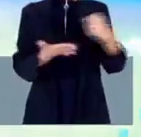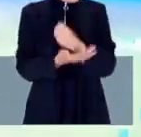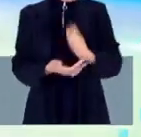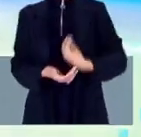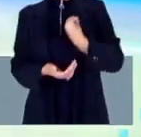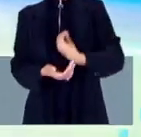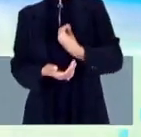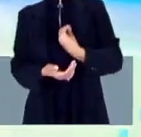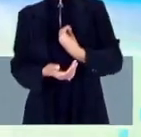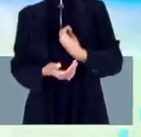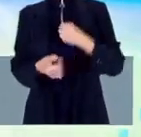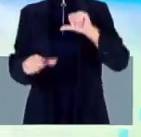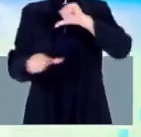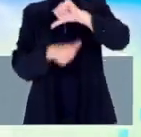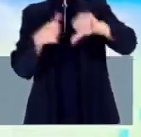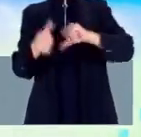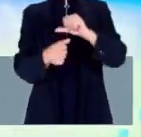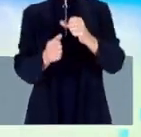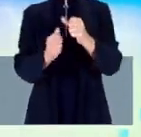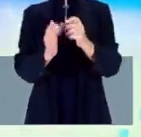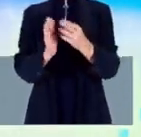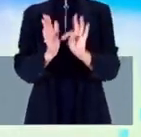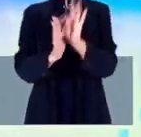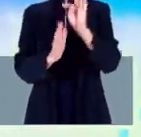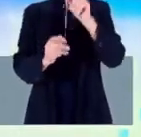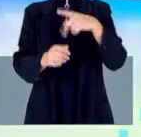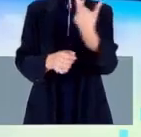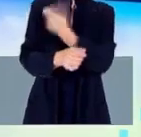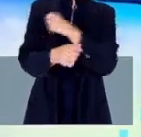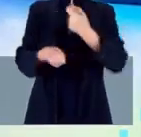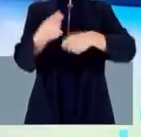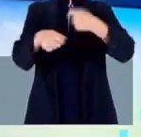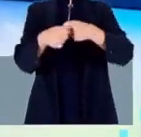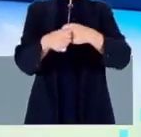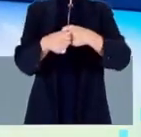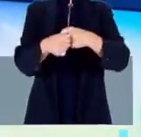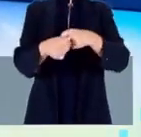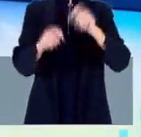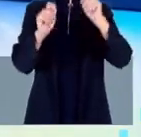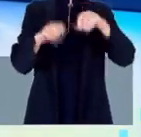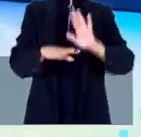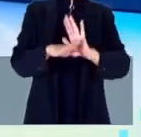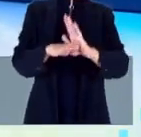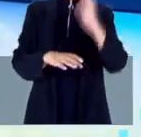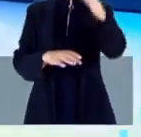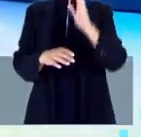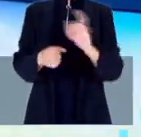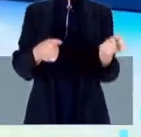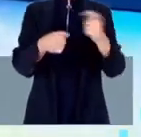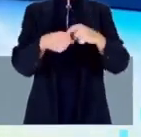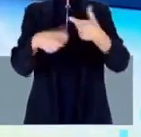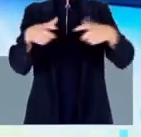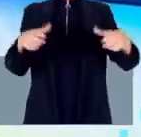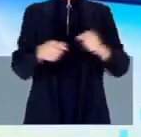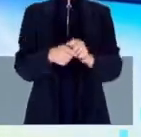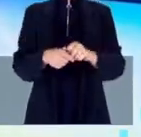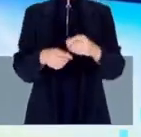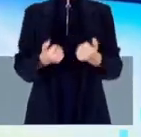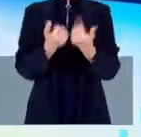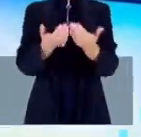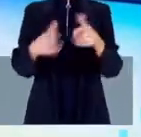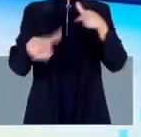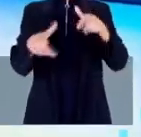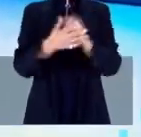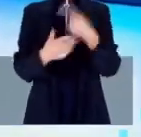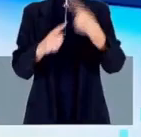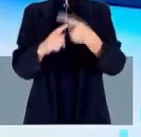a reforma tributária é Nossa vacina económica é ela que vai fazer o Brasil gerar emprego o Brasil voltar a crescer por que que eu falo